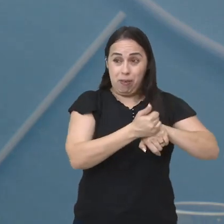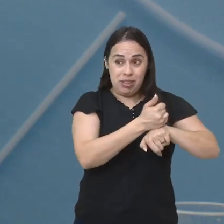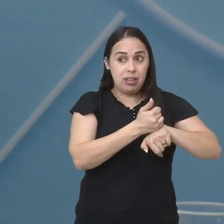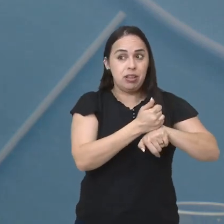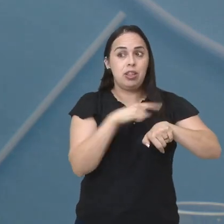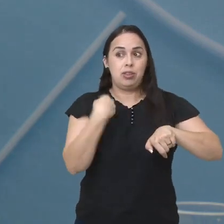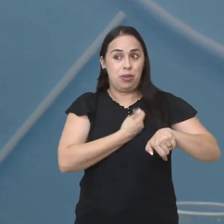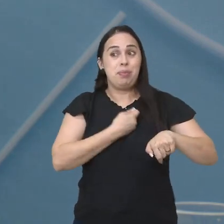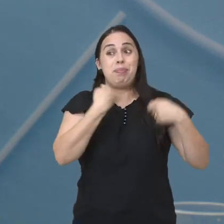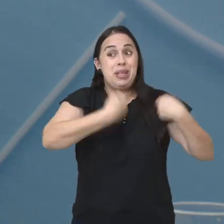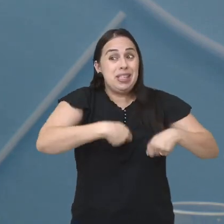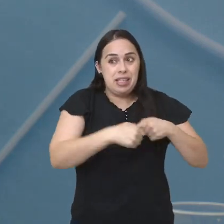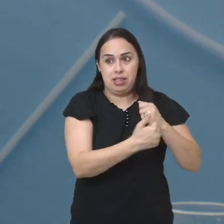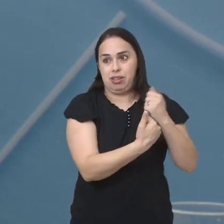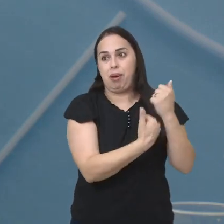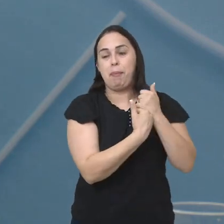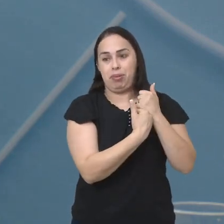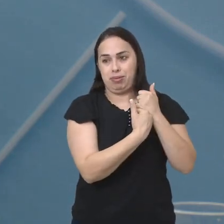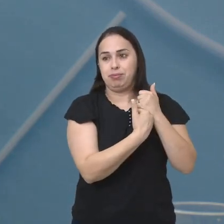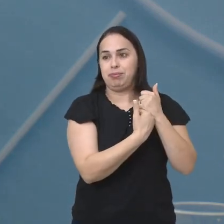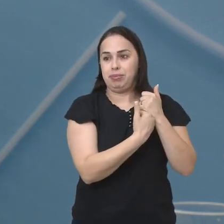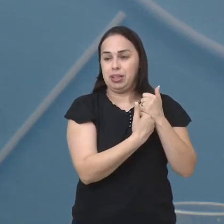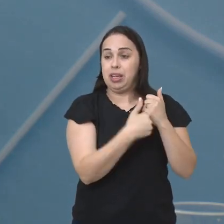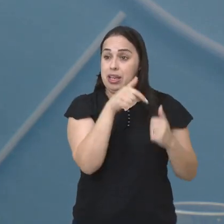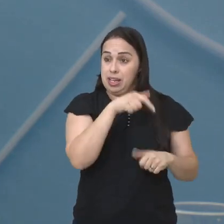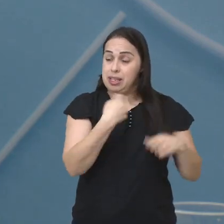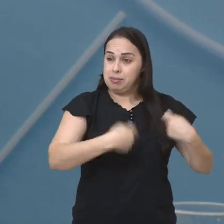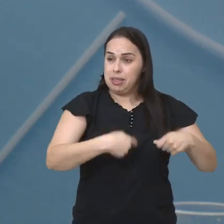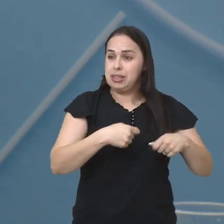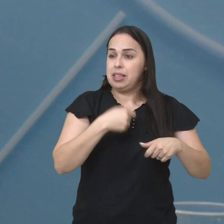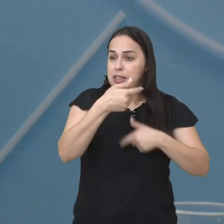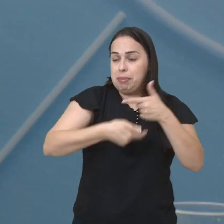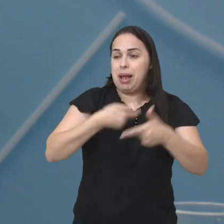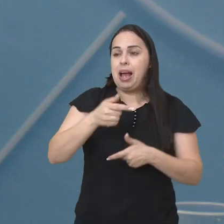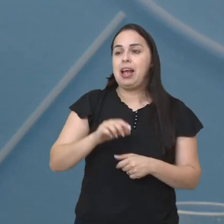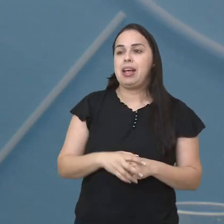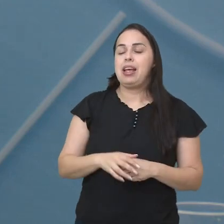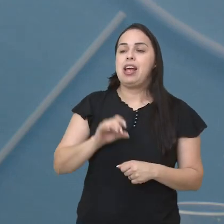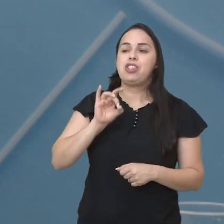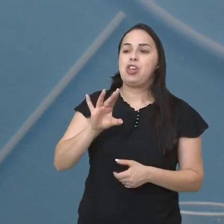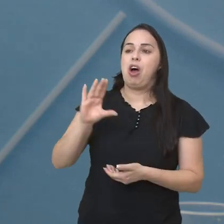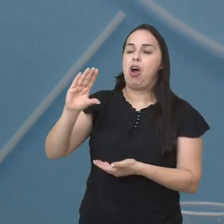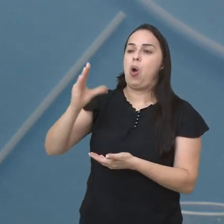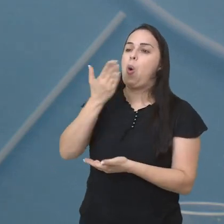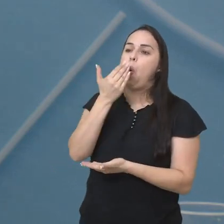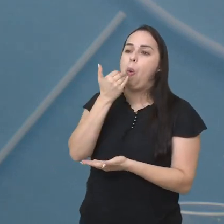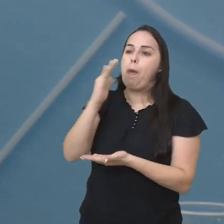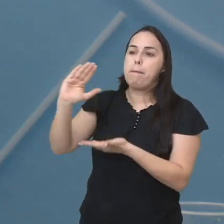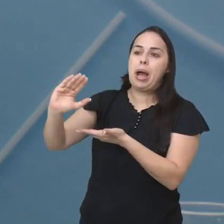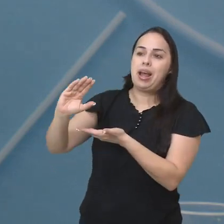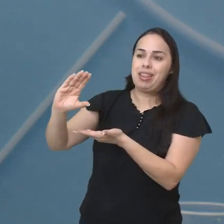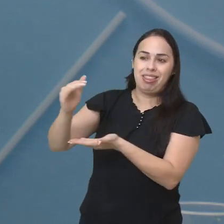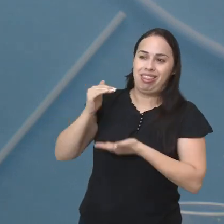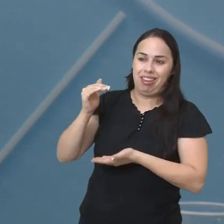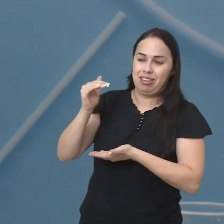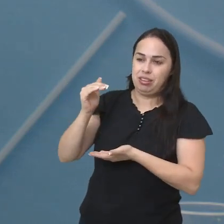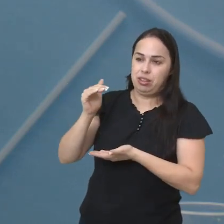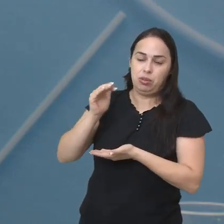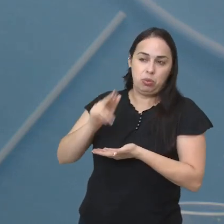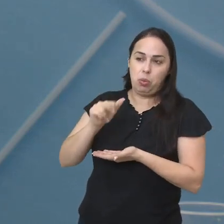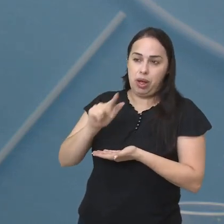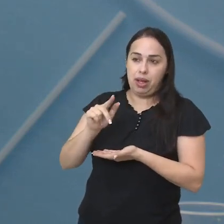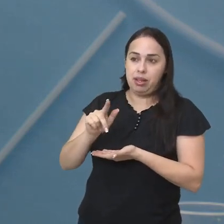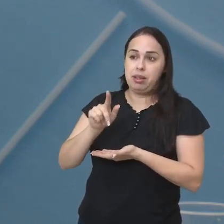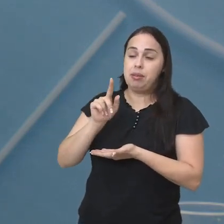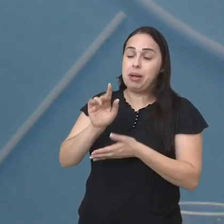desses profissionais também para poder trabalhar. Porque não é só o mantimento, ou você fazer a doação do mantimento. Você